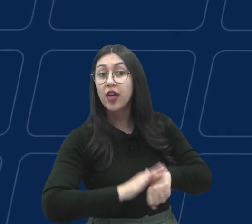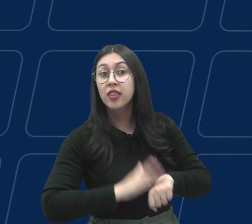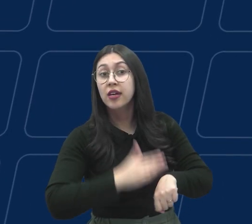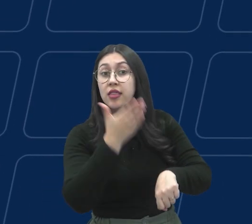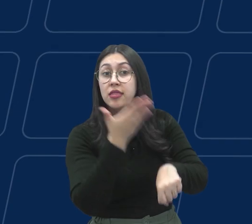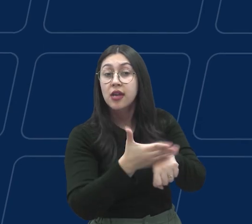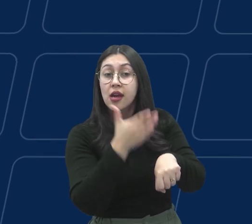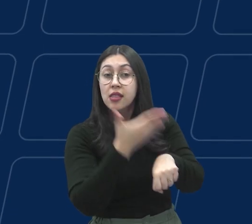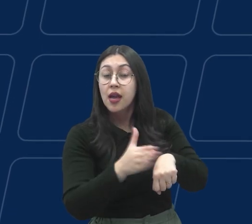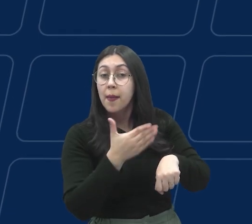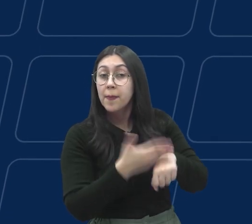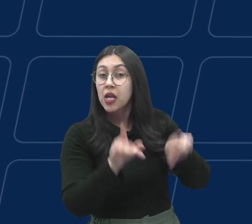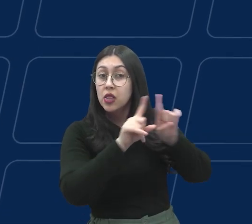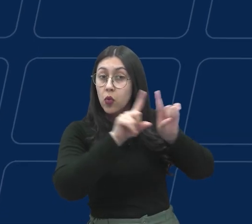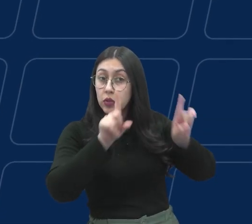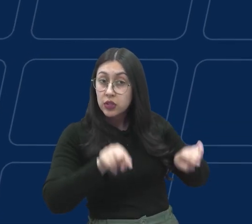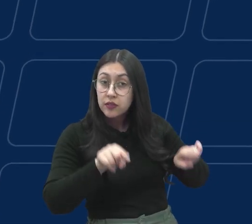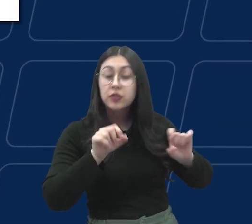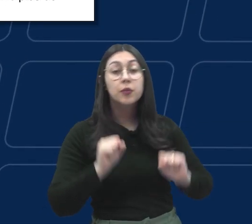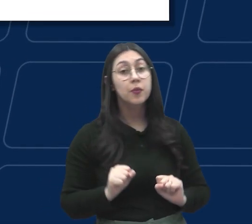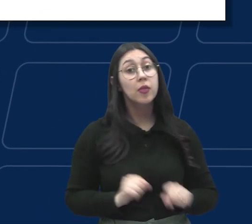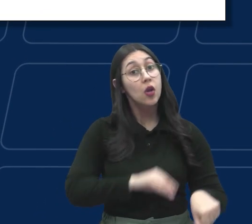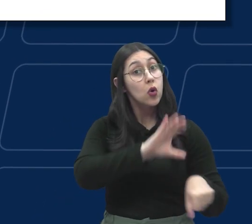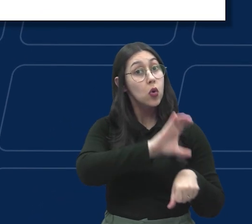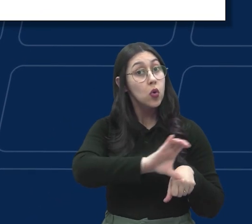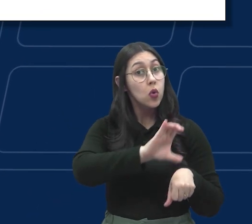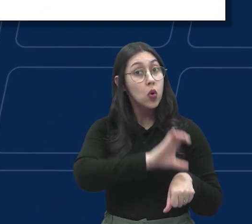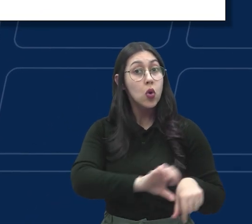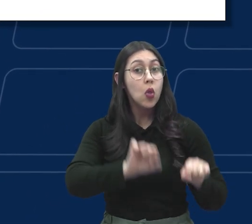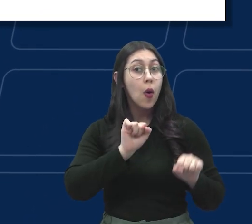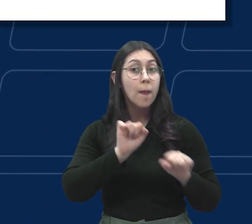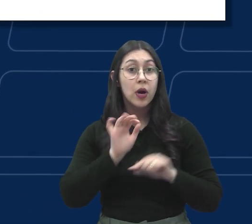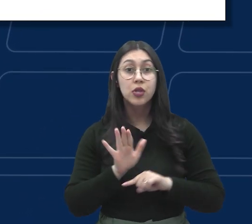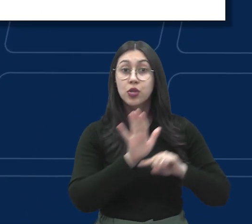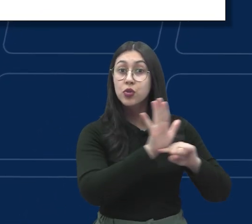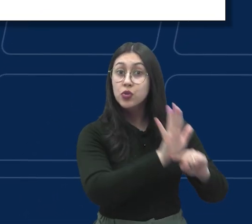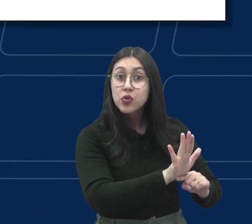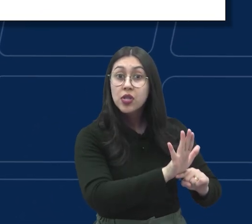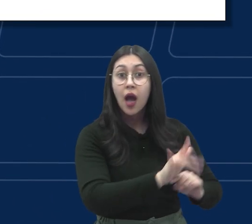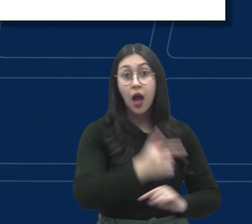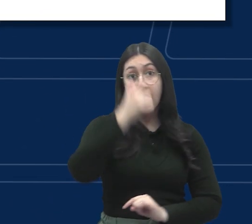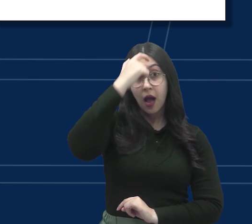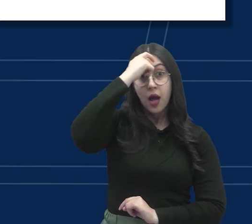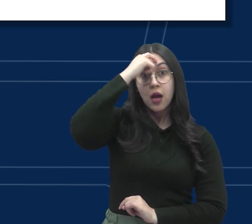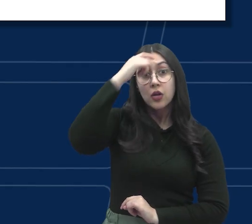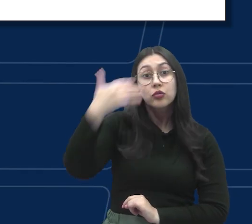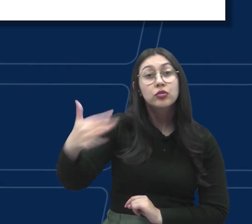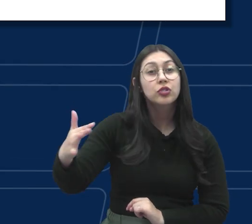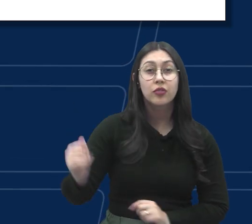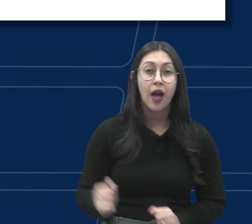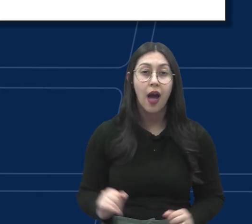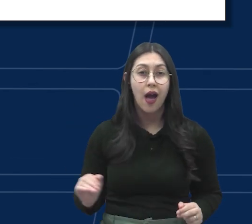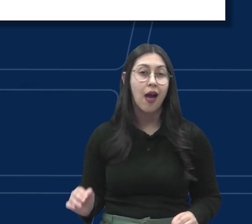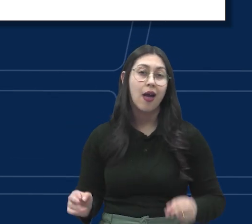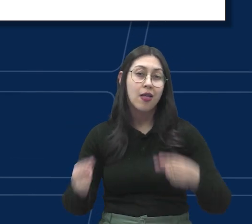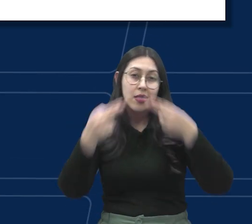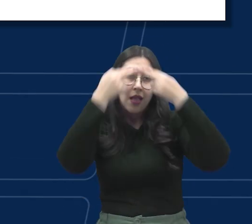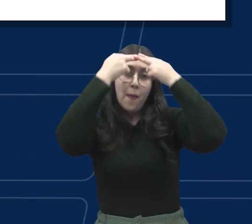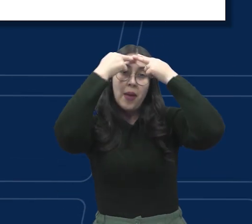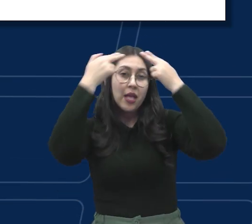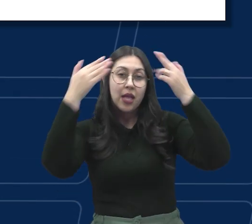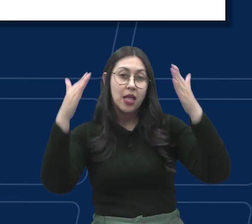oferecer treinamento aos servidores da cidade. A capacitação poderá contemplar temas como conscientização sobre